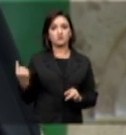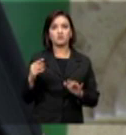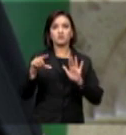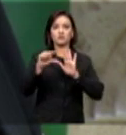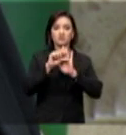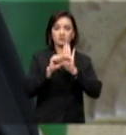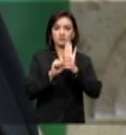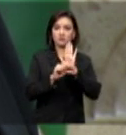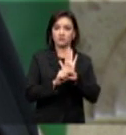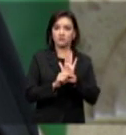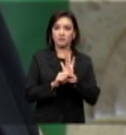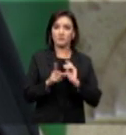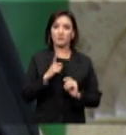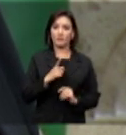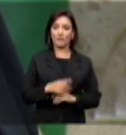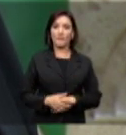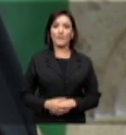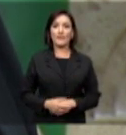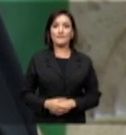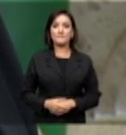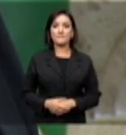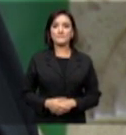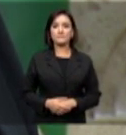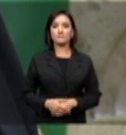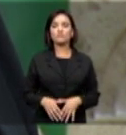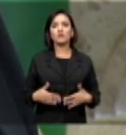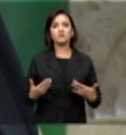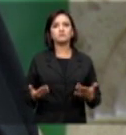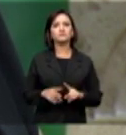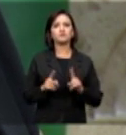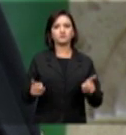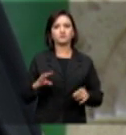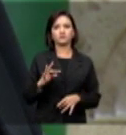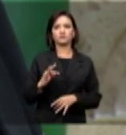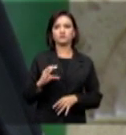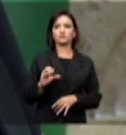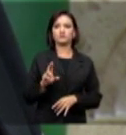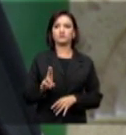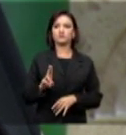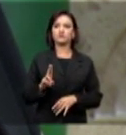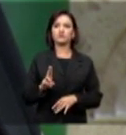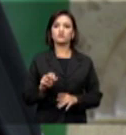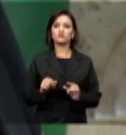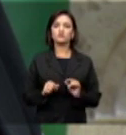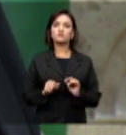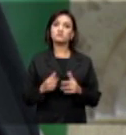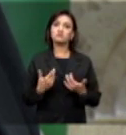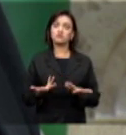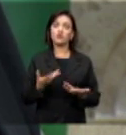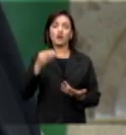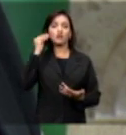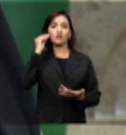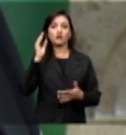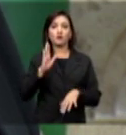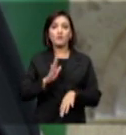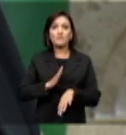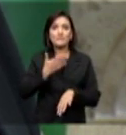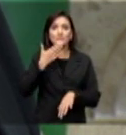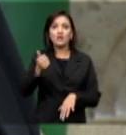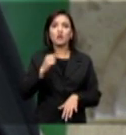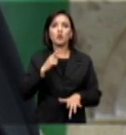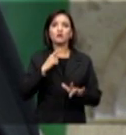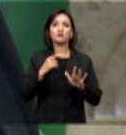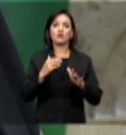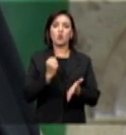questionadas. Concluiu o egrégio Tribunal de Contas da União ser mais vantajoso fazer a prorrogação